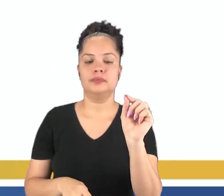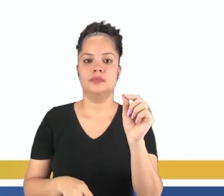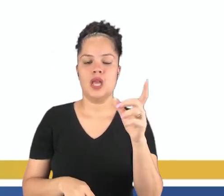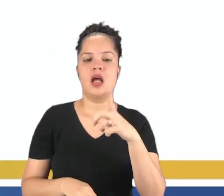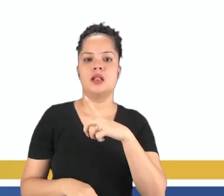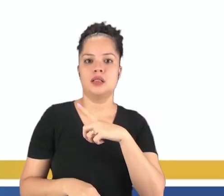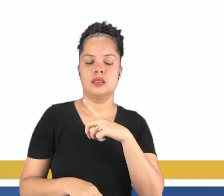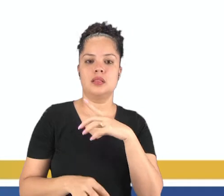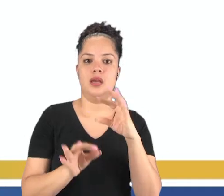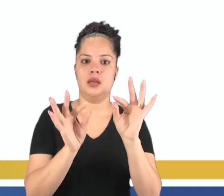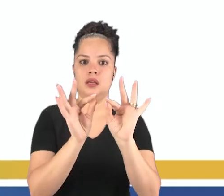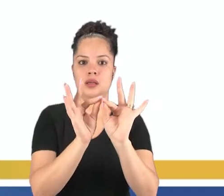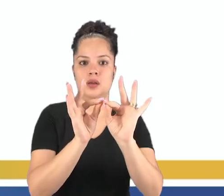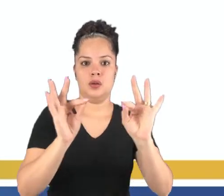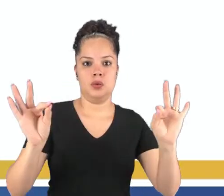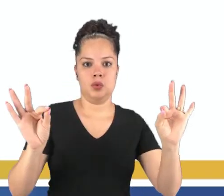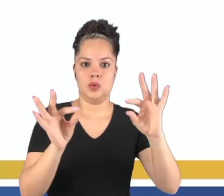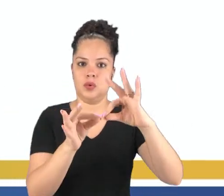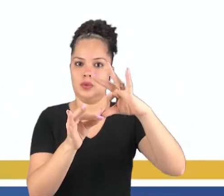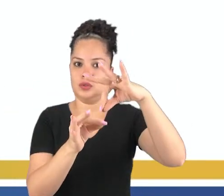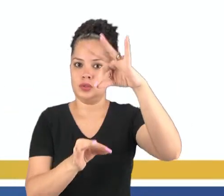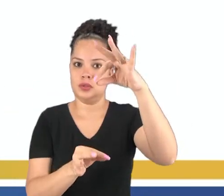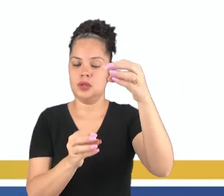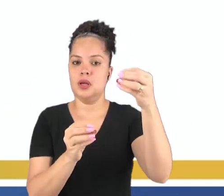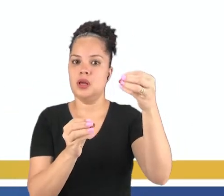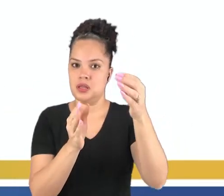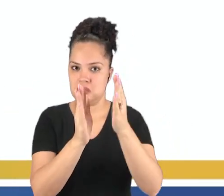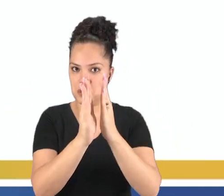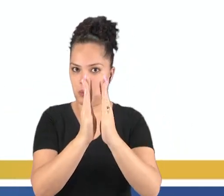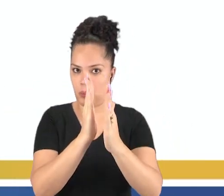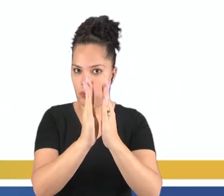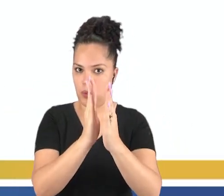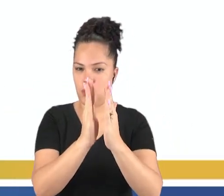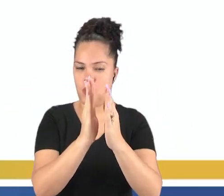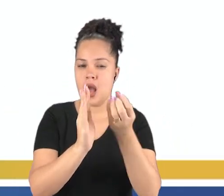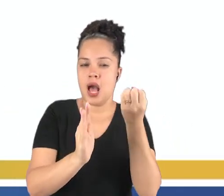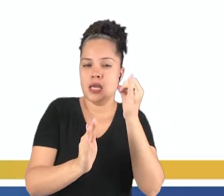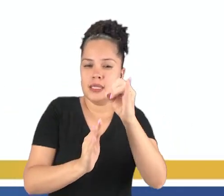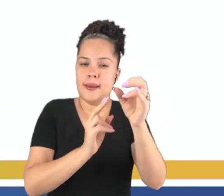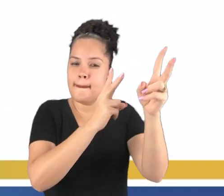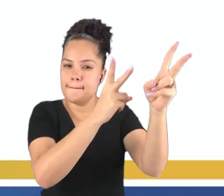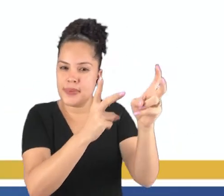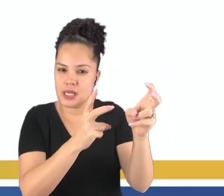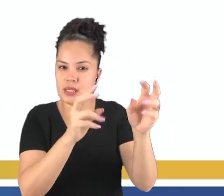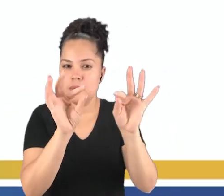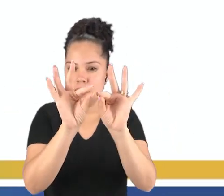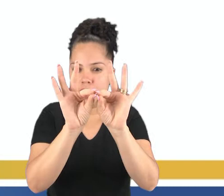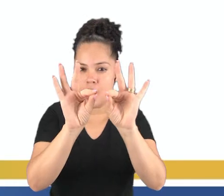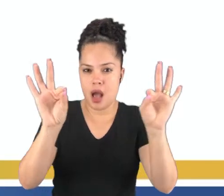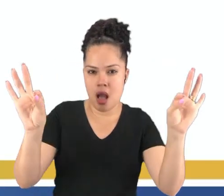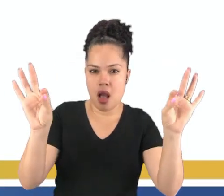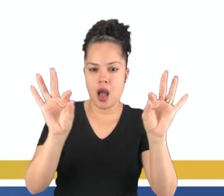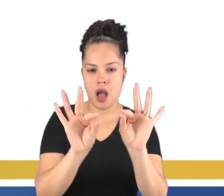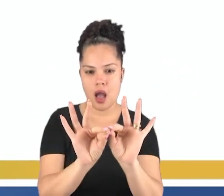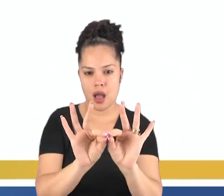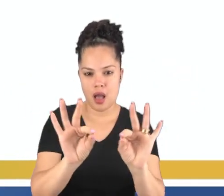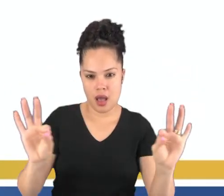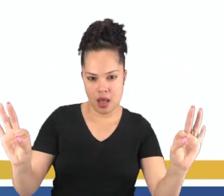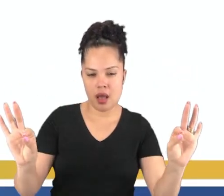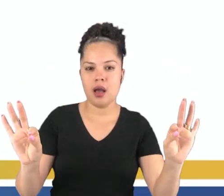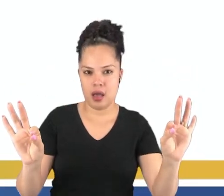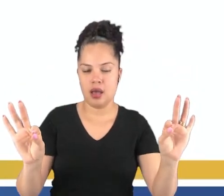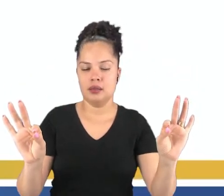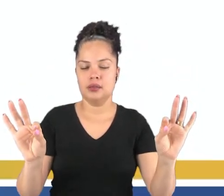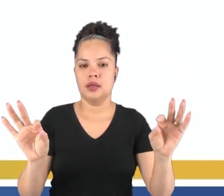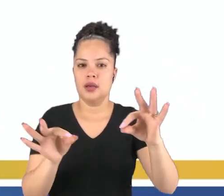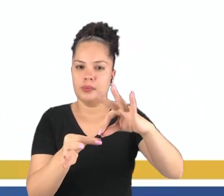a mesma distância entre elas. Se você observar em toda a extensão das retas, sempre